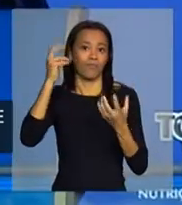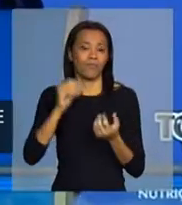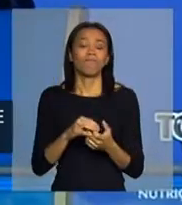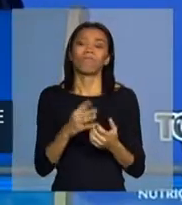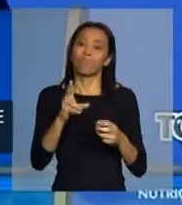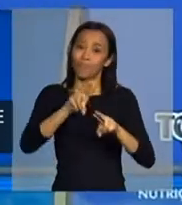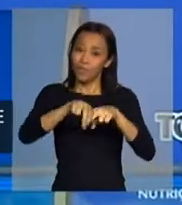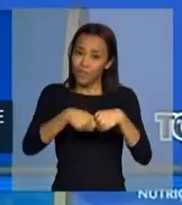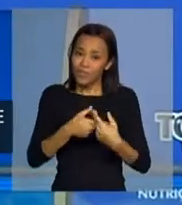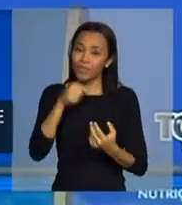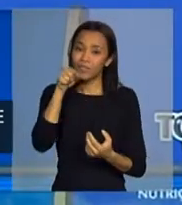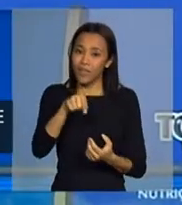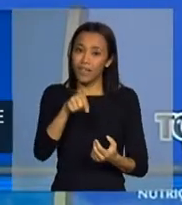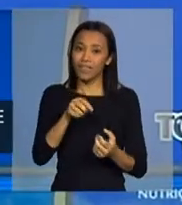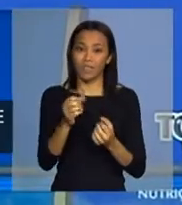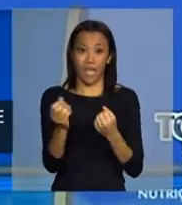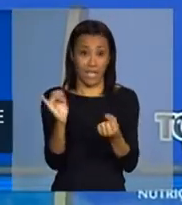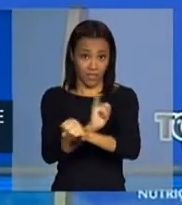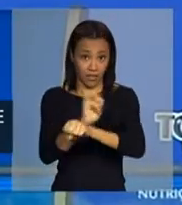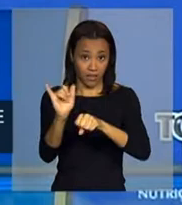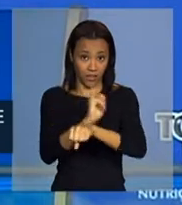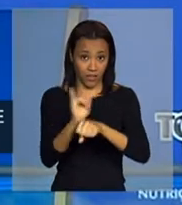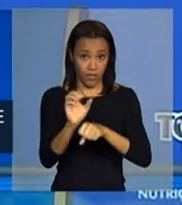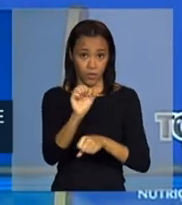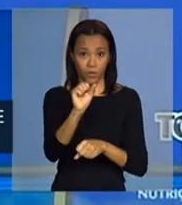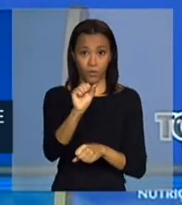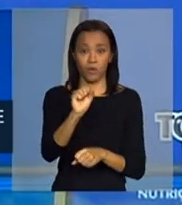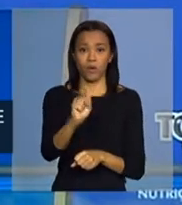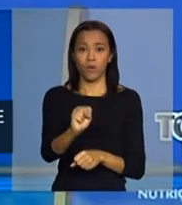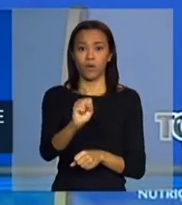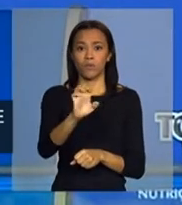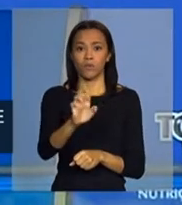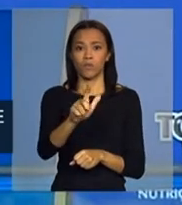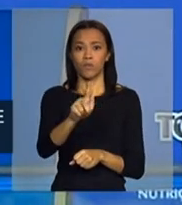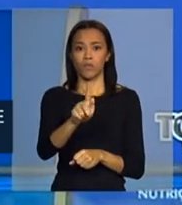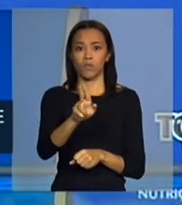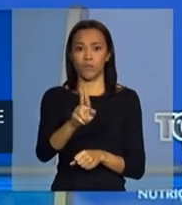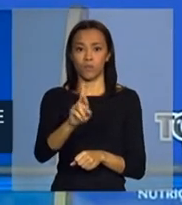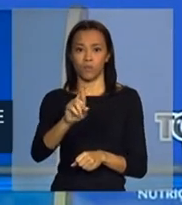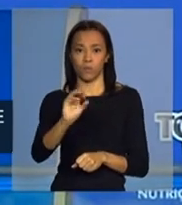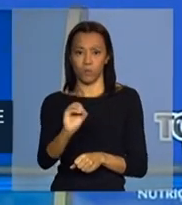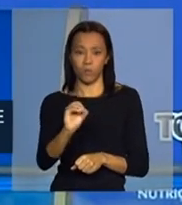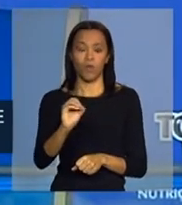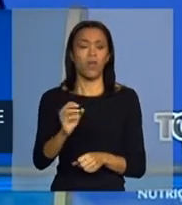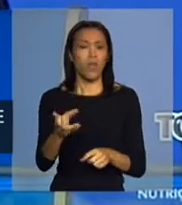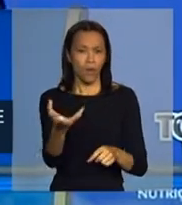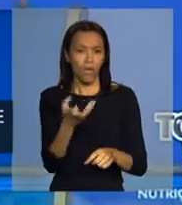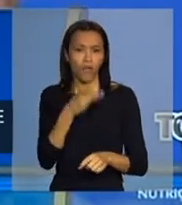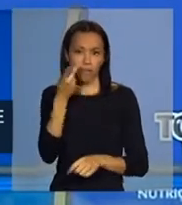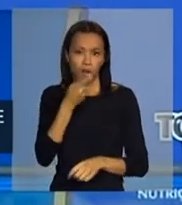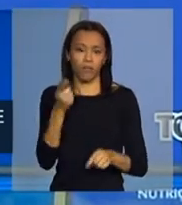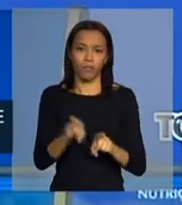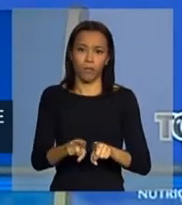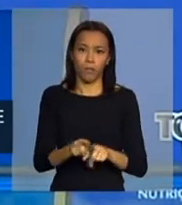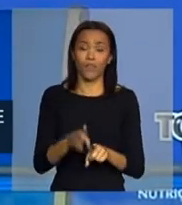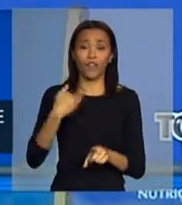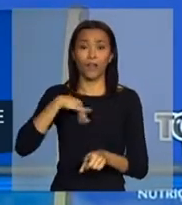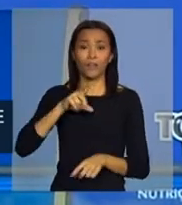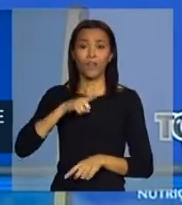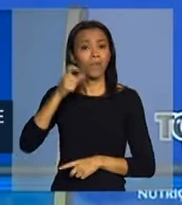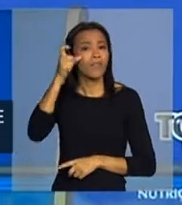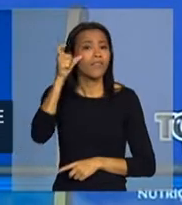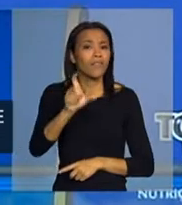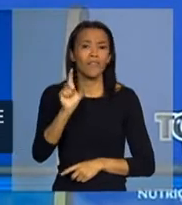é estratégica. Mas eu queria dizer que nós também temos muito interesse